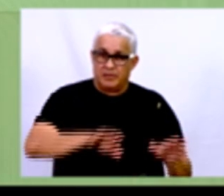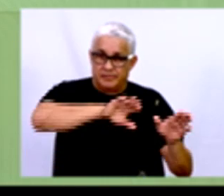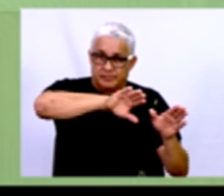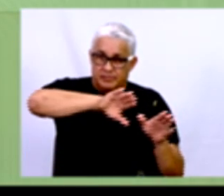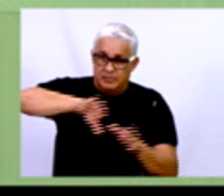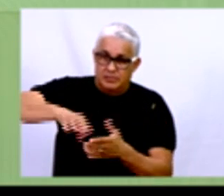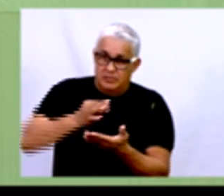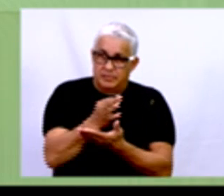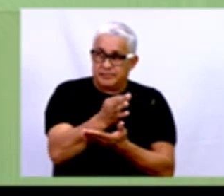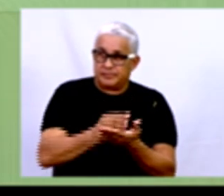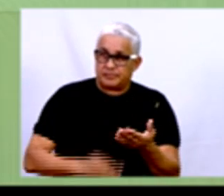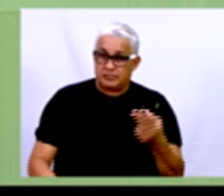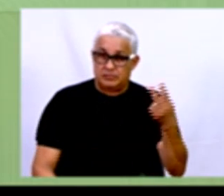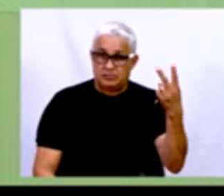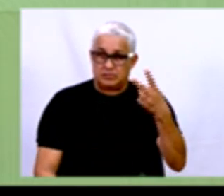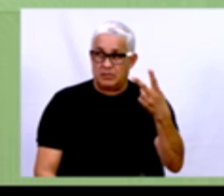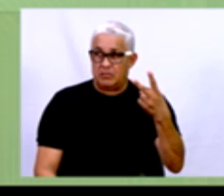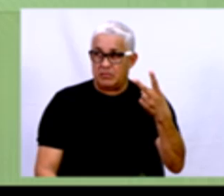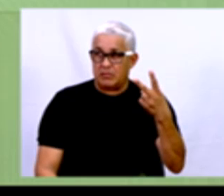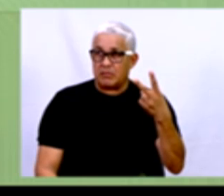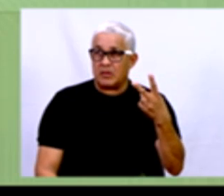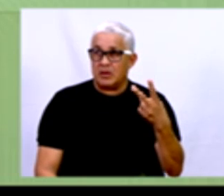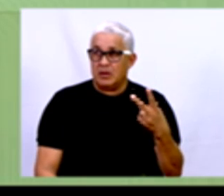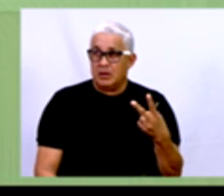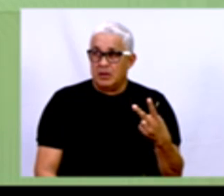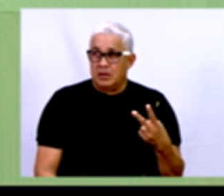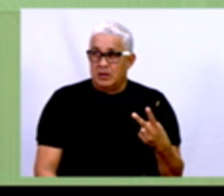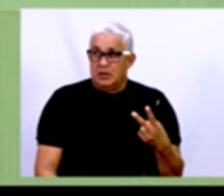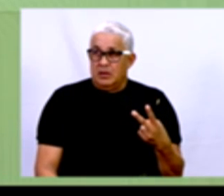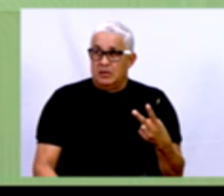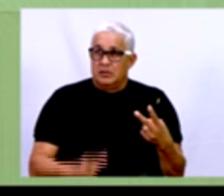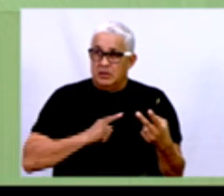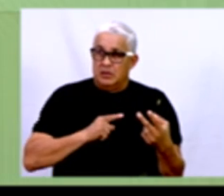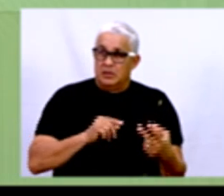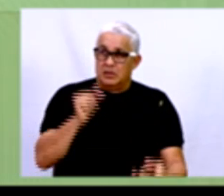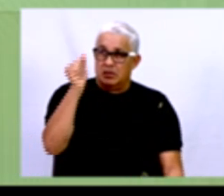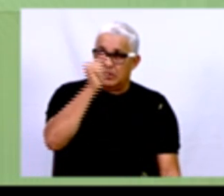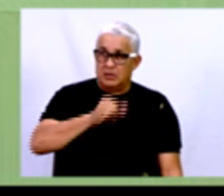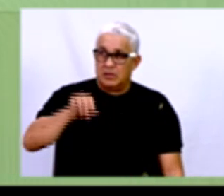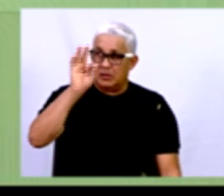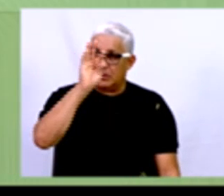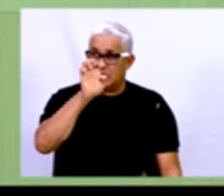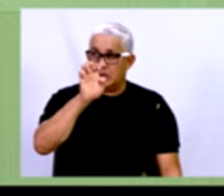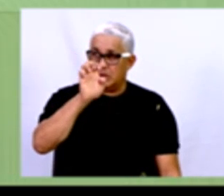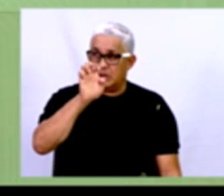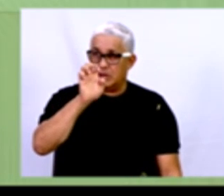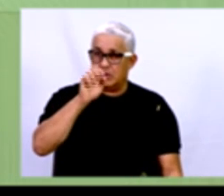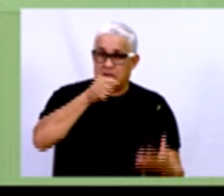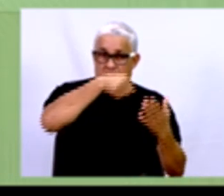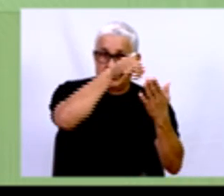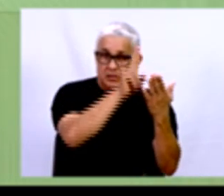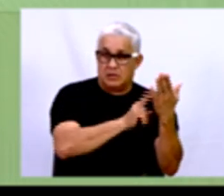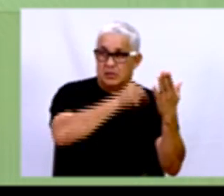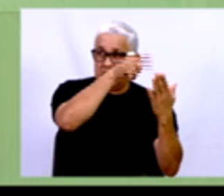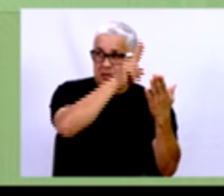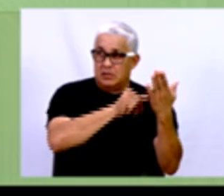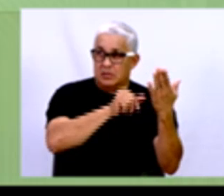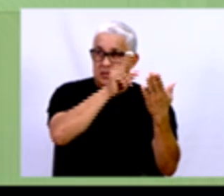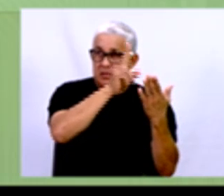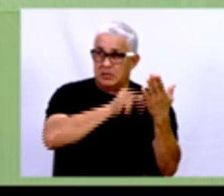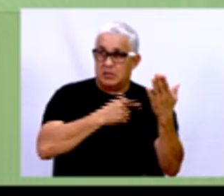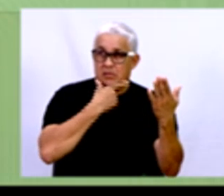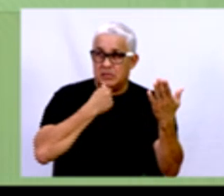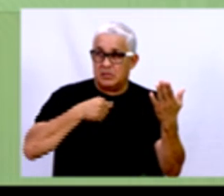próximo texto. Texto 2, nós temos aí uma obra de arte, né? Uma tela onde o